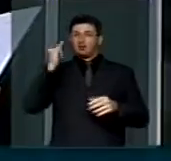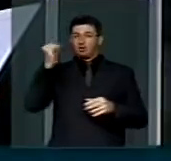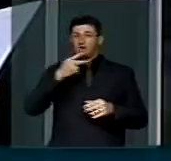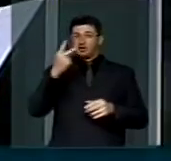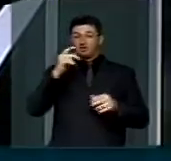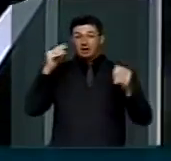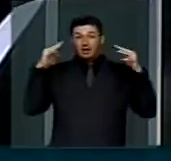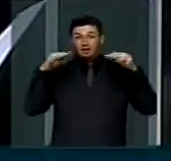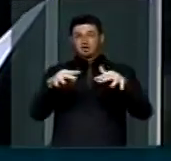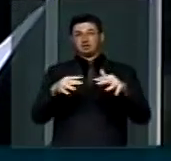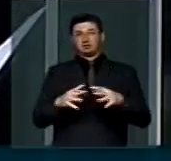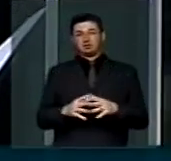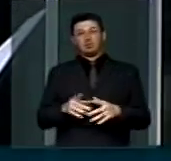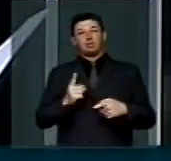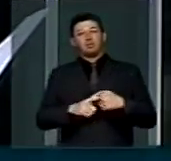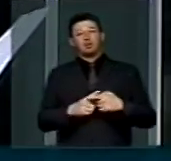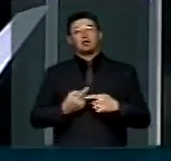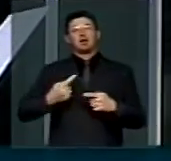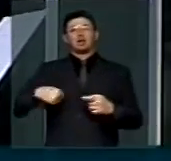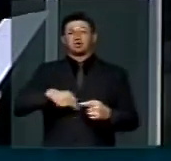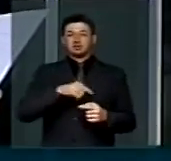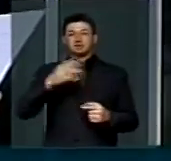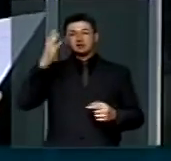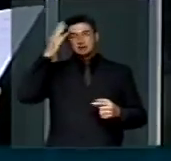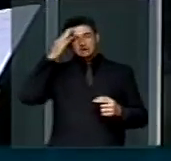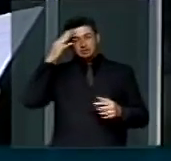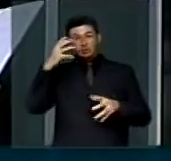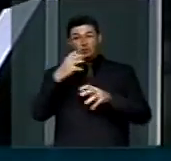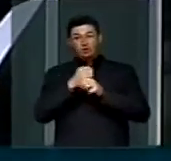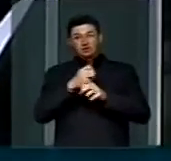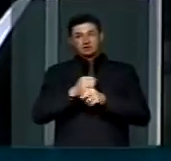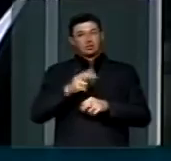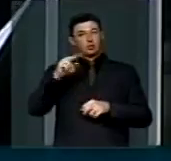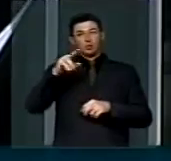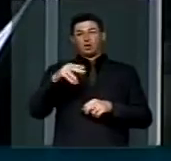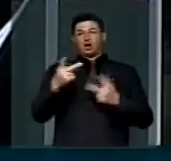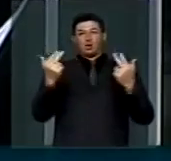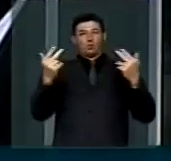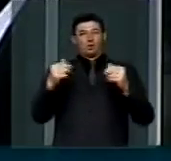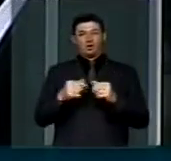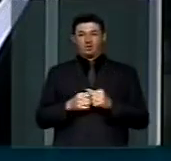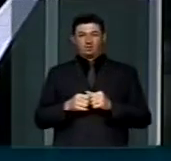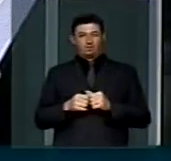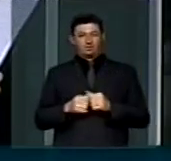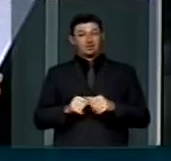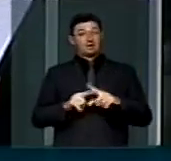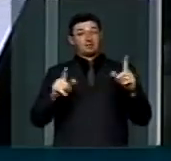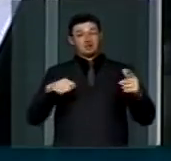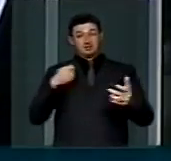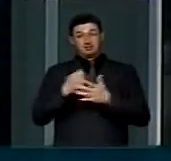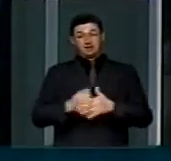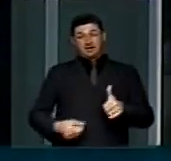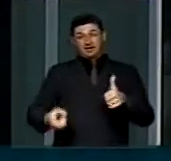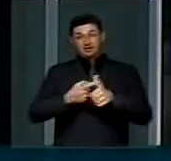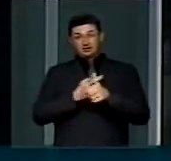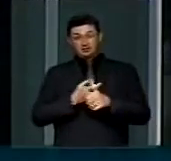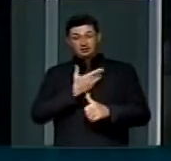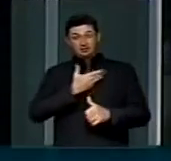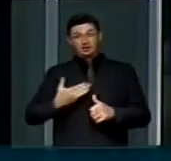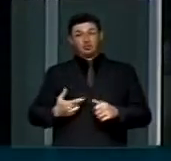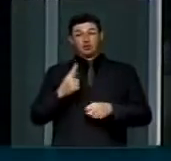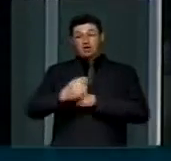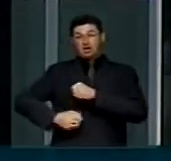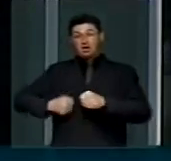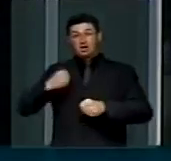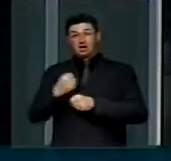atentos, pois sabemos que um orçamento nunca é igual ao outro. Entretanto, o pagamento da dívida pública consome a cada